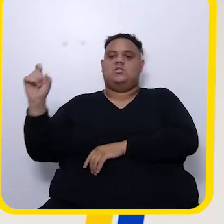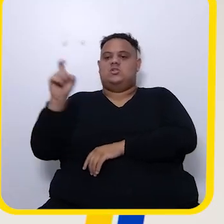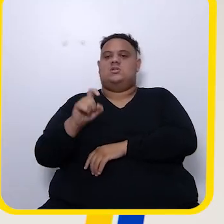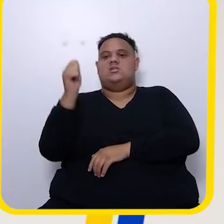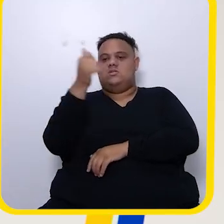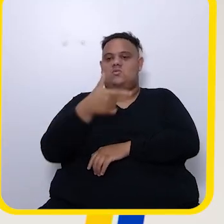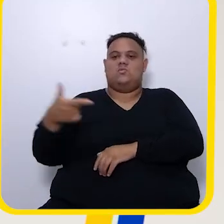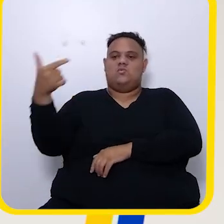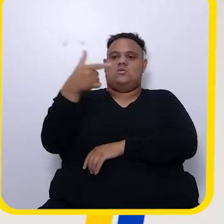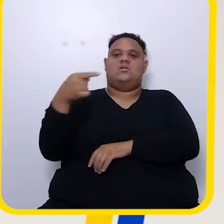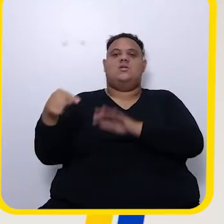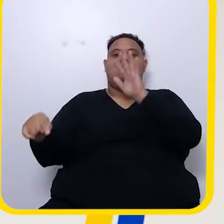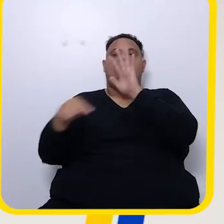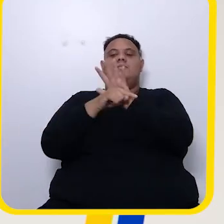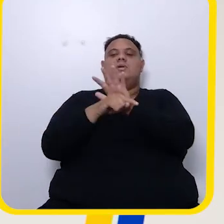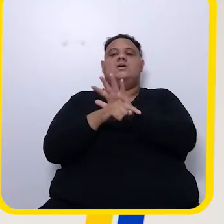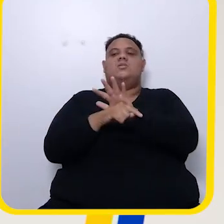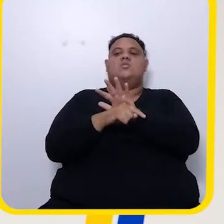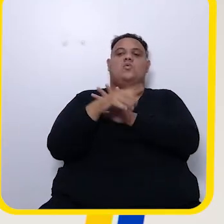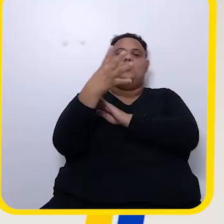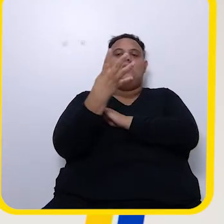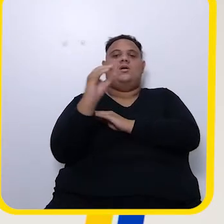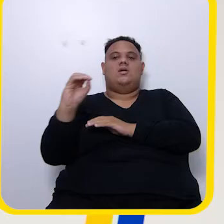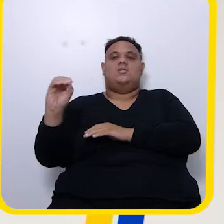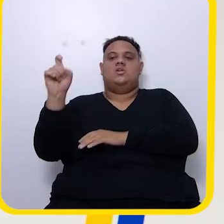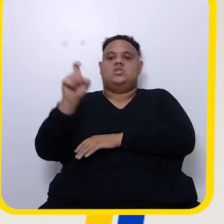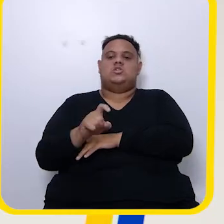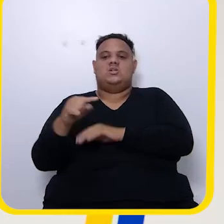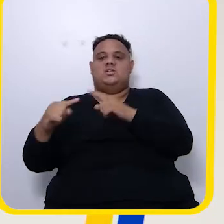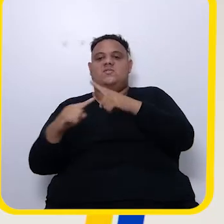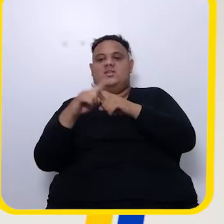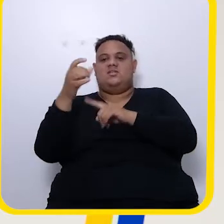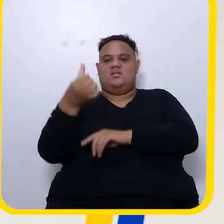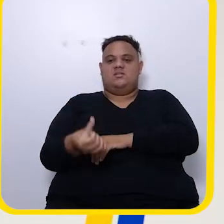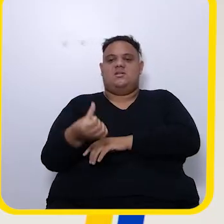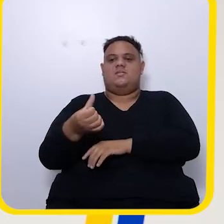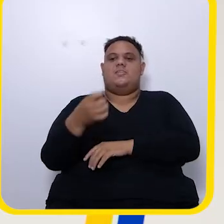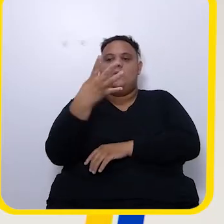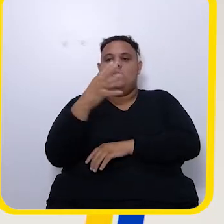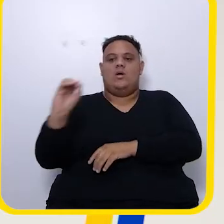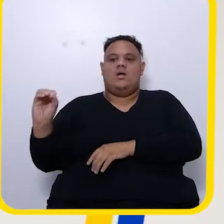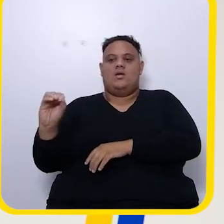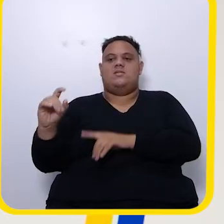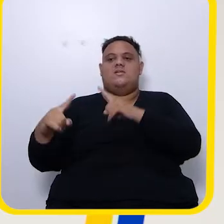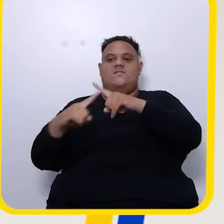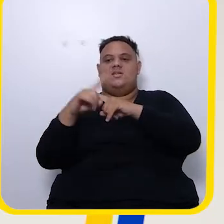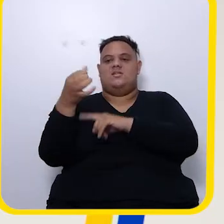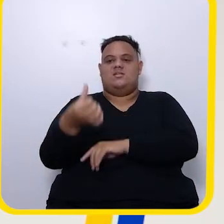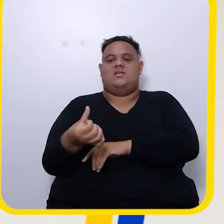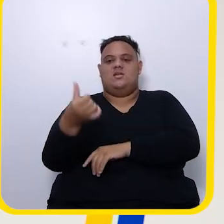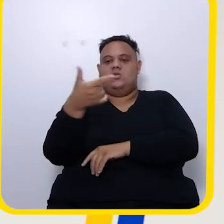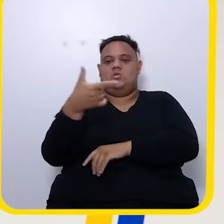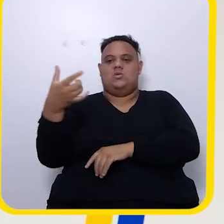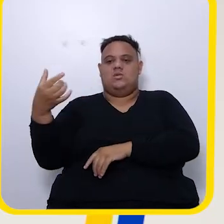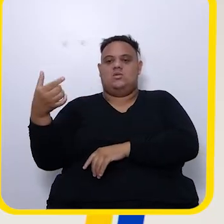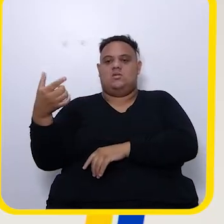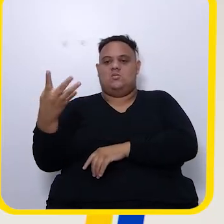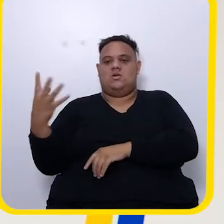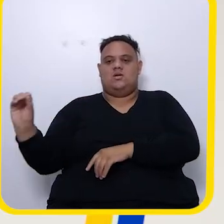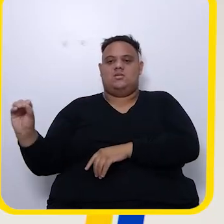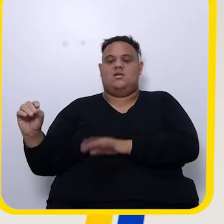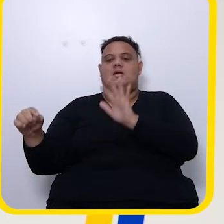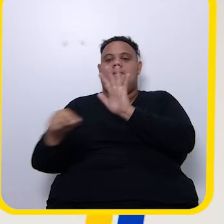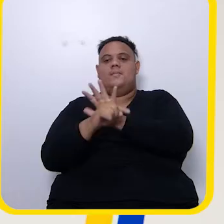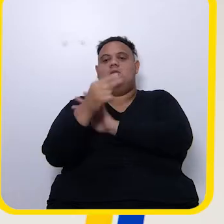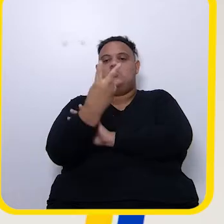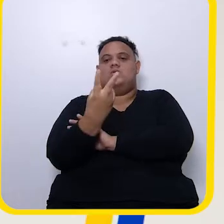quadrado menos 40x vezes 6. 40 vezes 6 dá 240. Então, fica